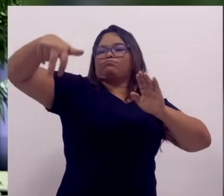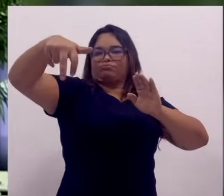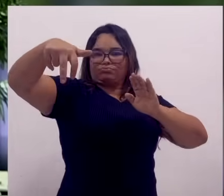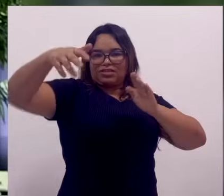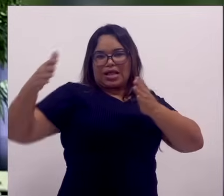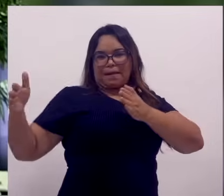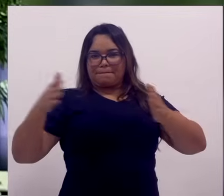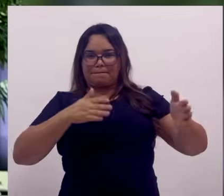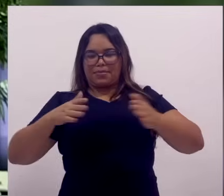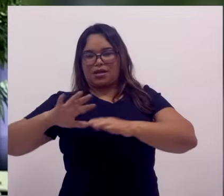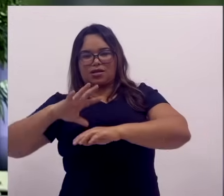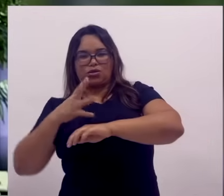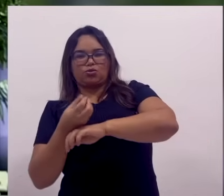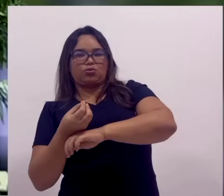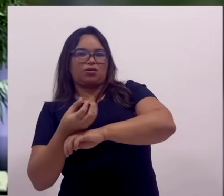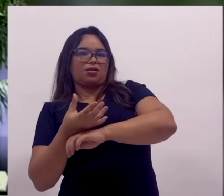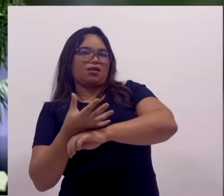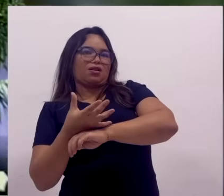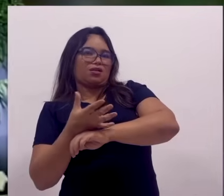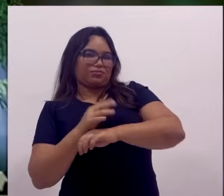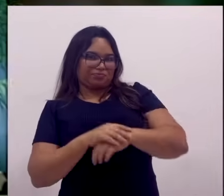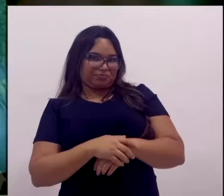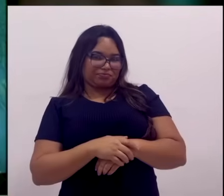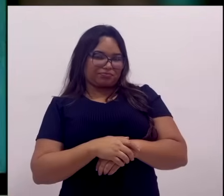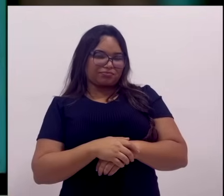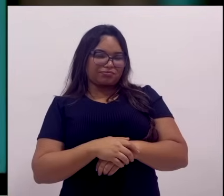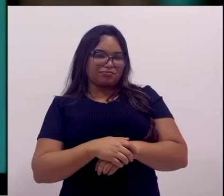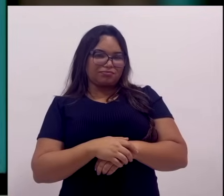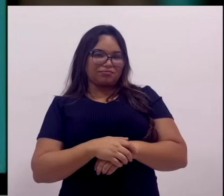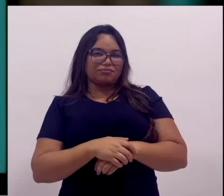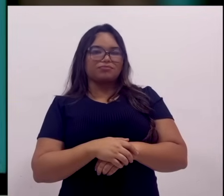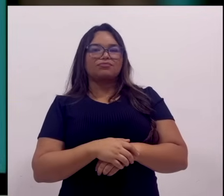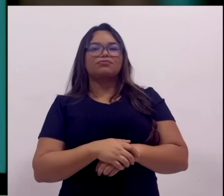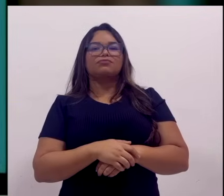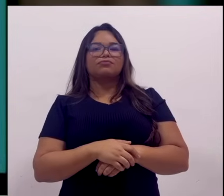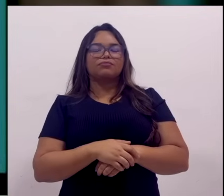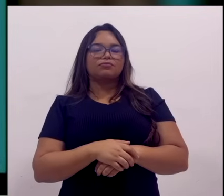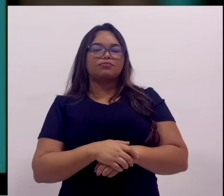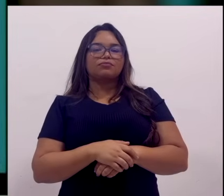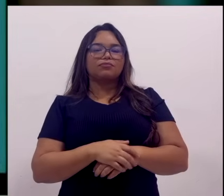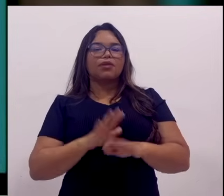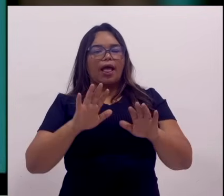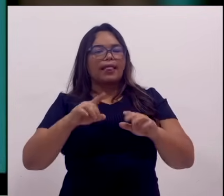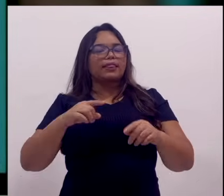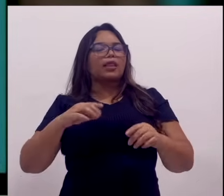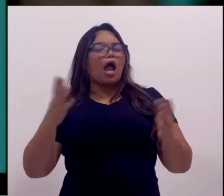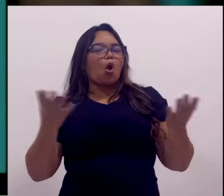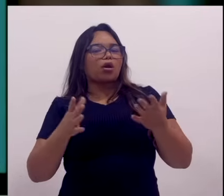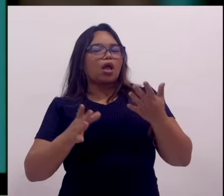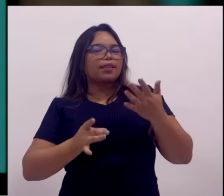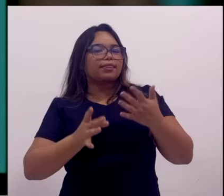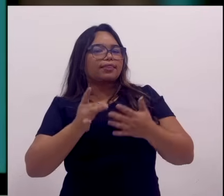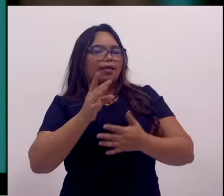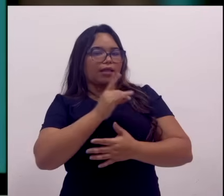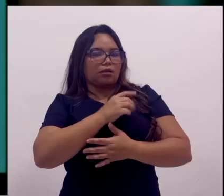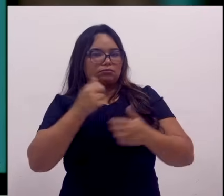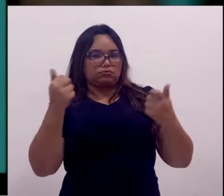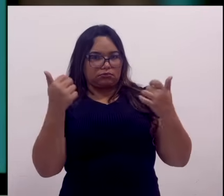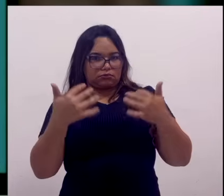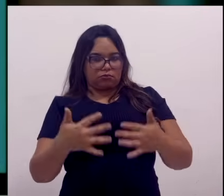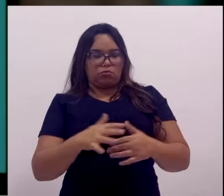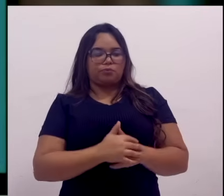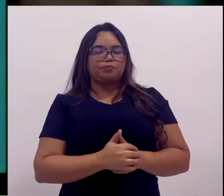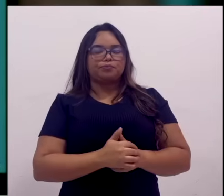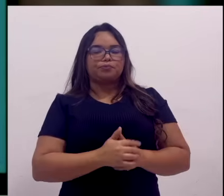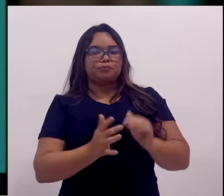do santo para o santíssimo. Mas esse é um outro conceito e nós vamos lidar com ele em detalhes agora. Eu